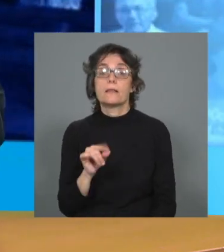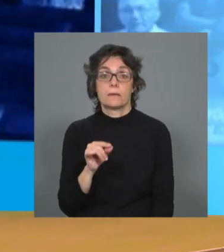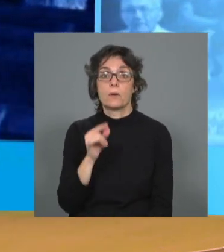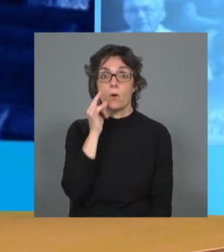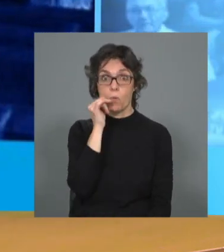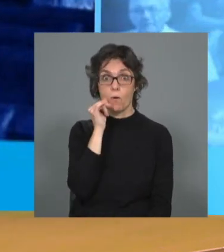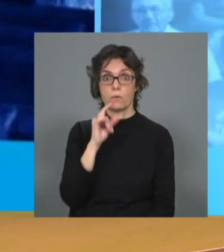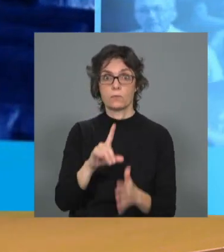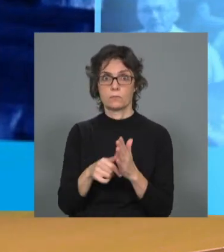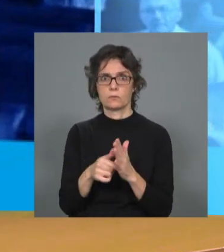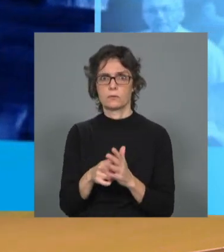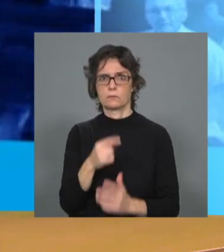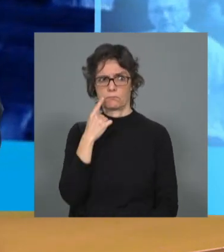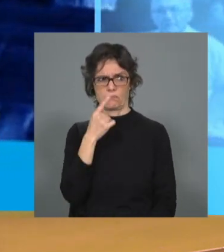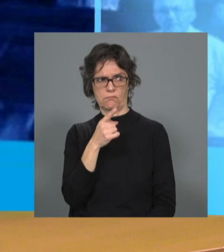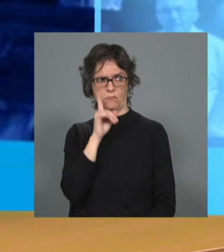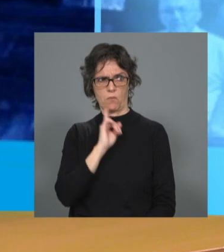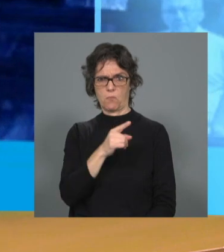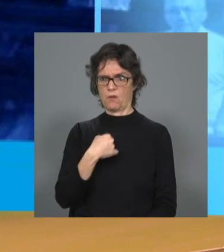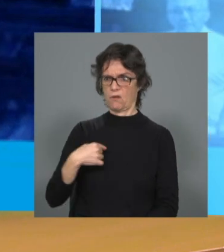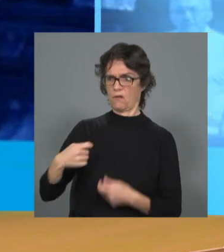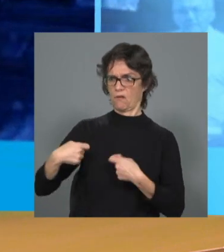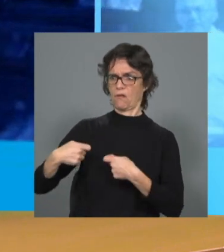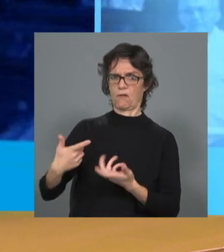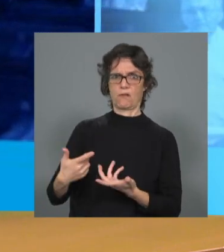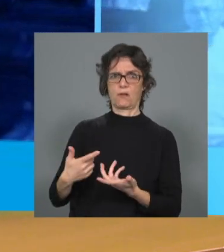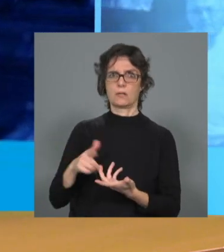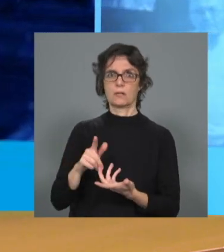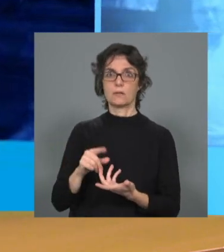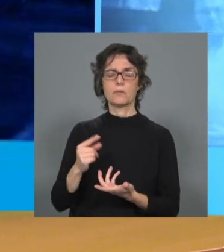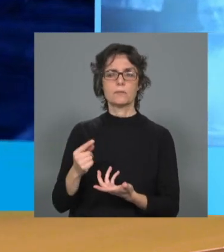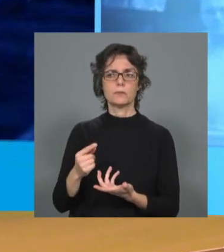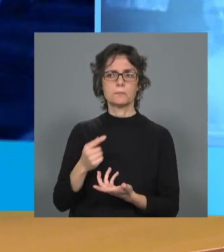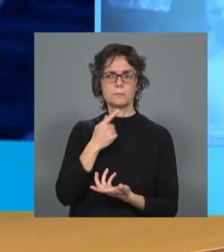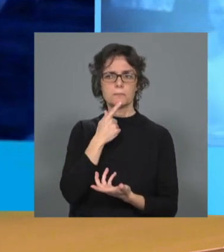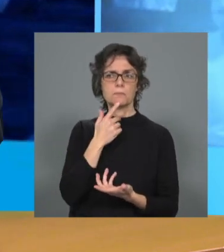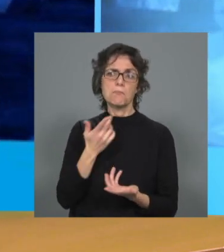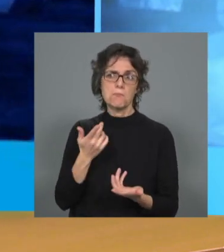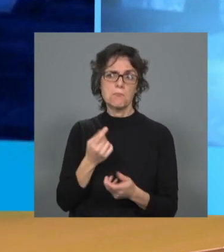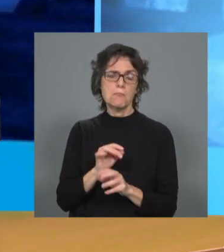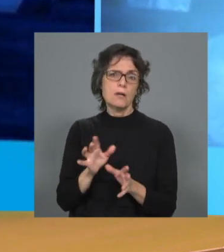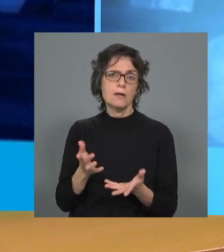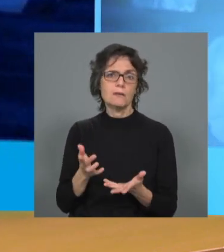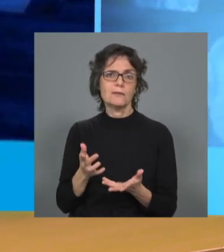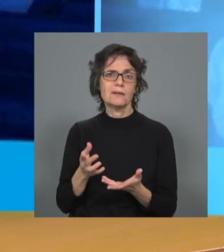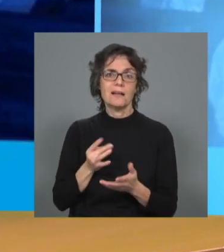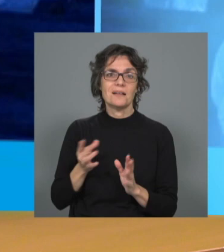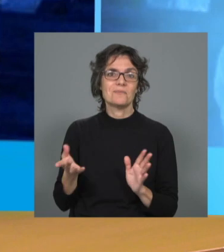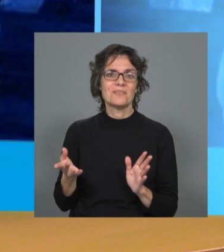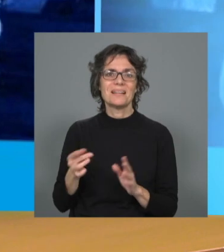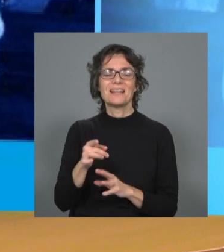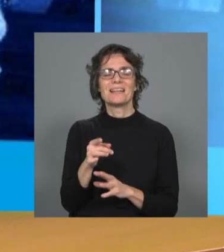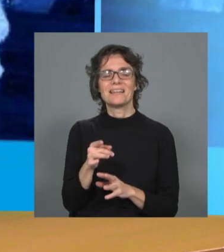também ao princípio estranharam, que é uma mulher a liderar, mas também se foram habituando a isso. E, portanto, tem sido, digamos, uma